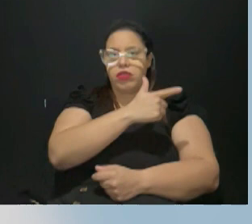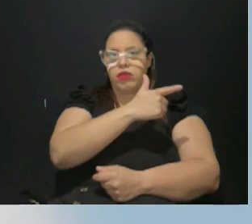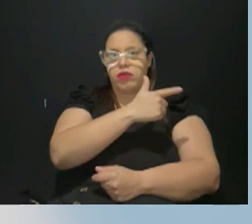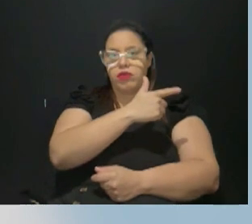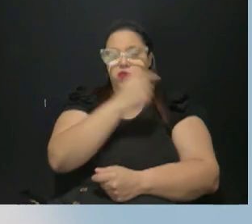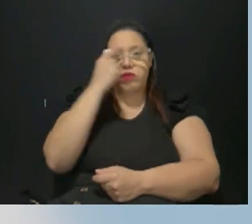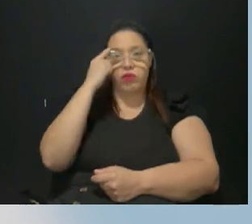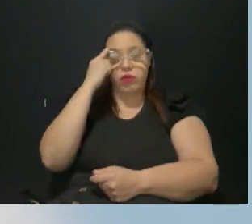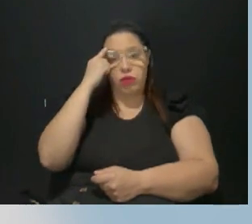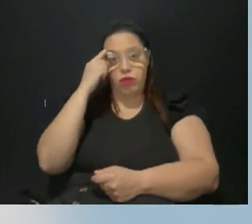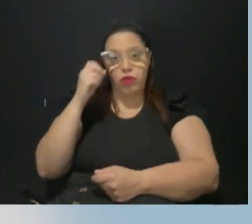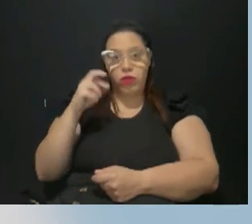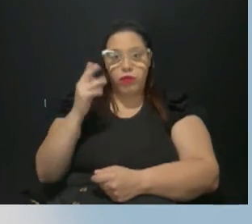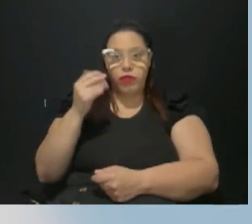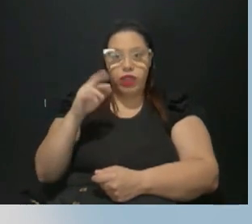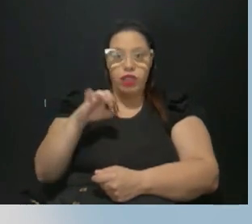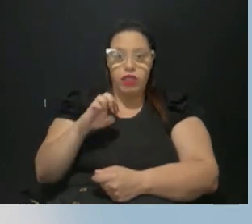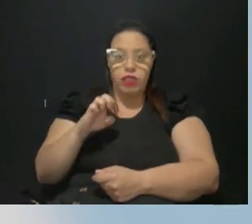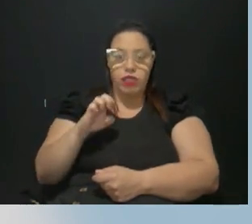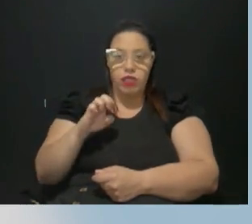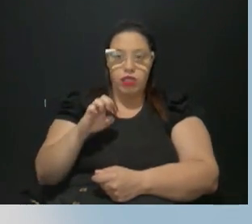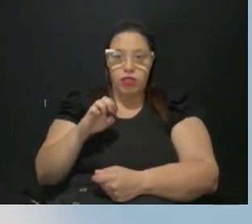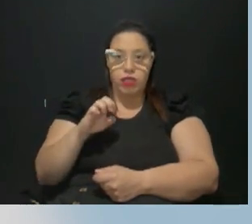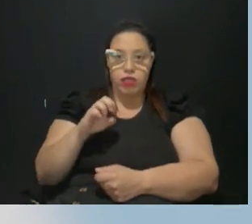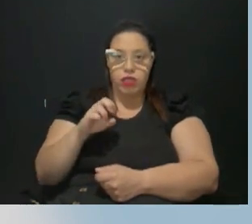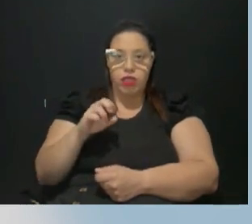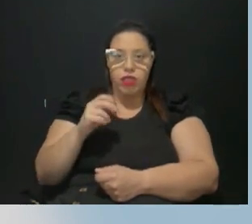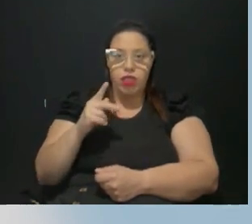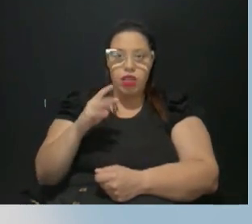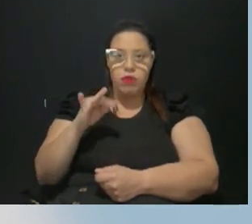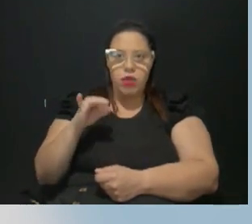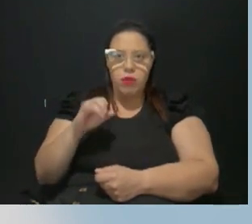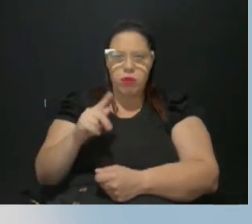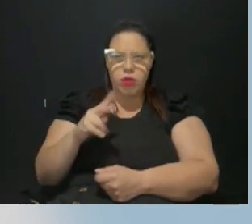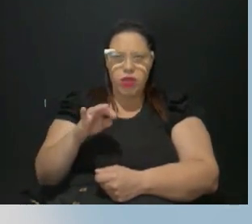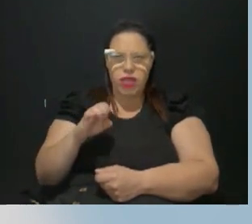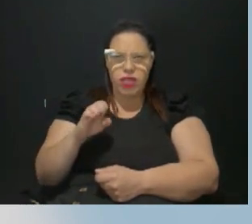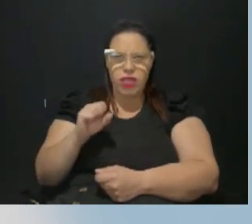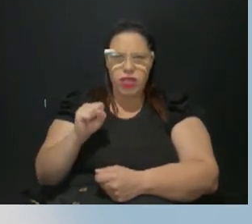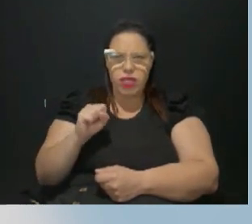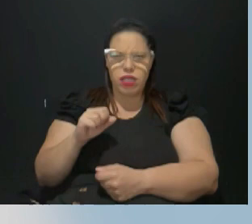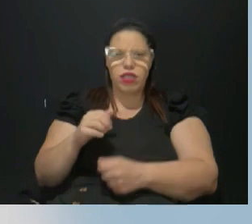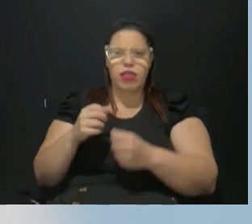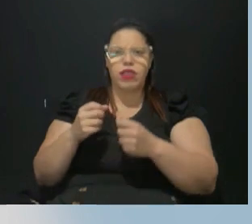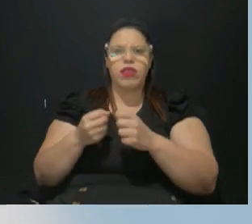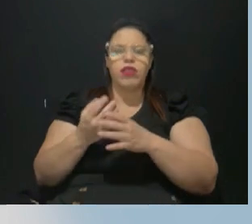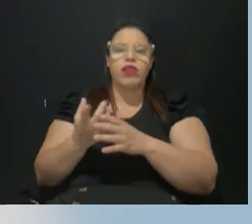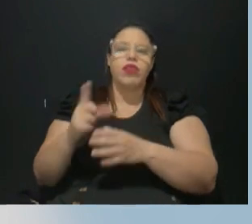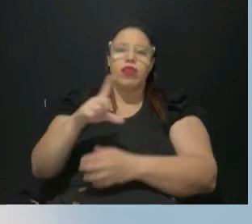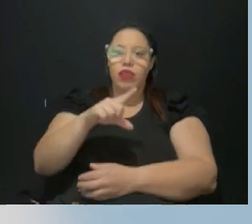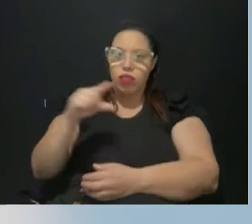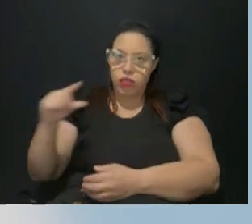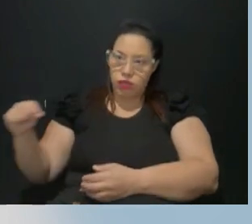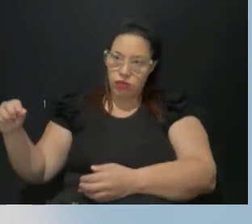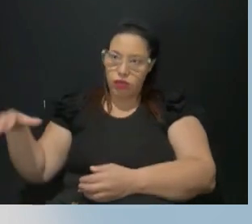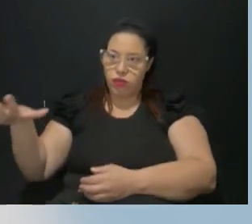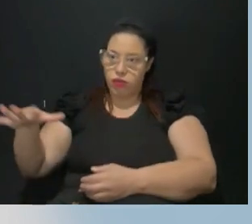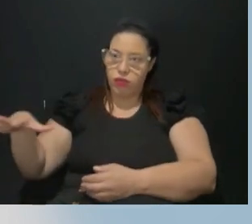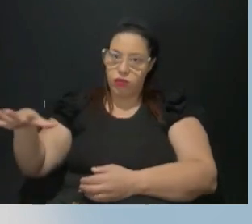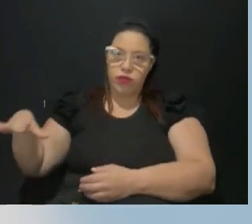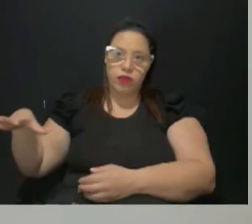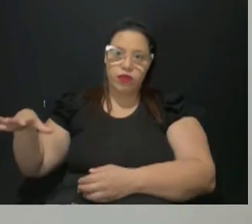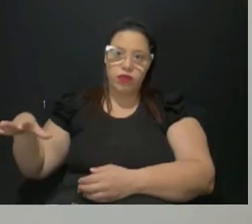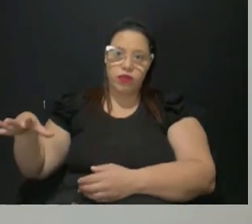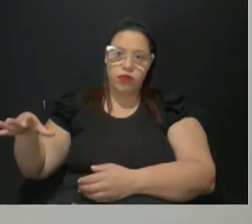2022, né, uma variante do Mpox conseguiu, né, sair daquela região de maior